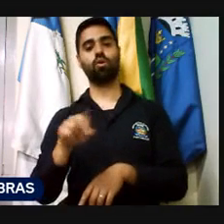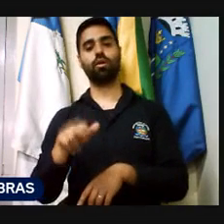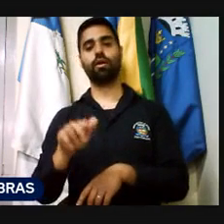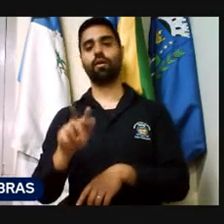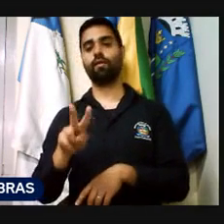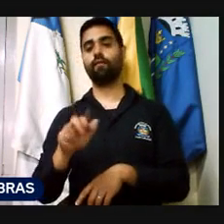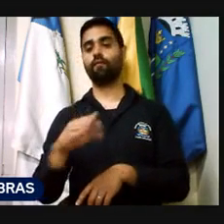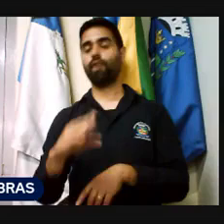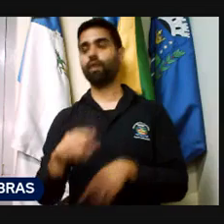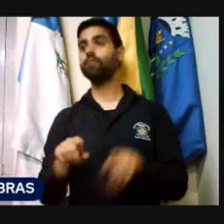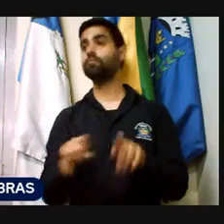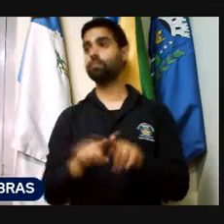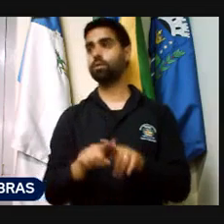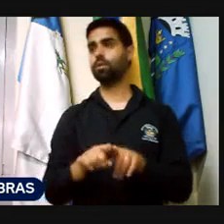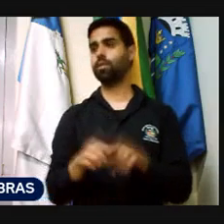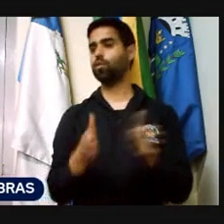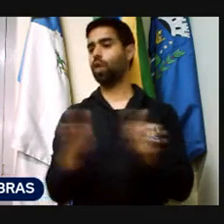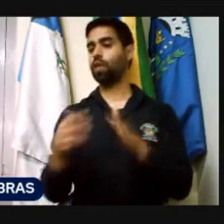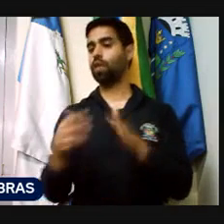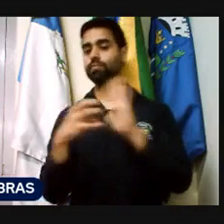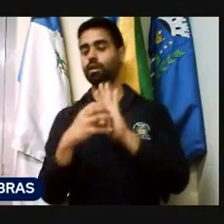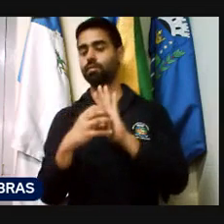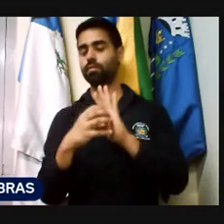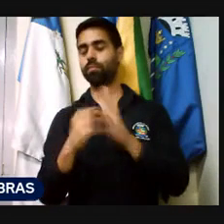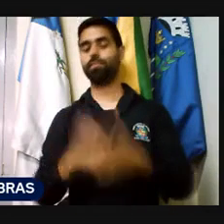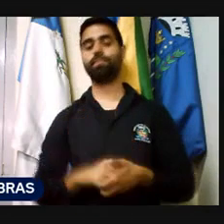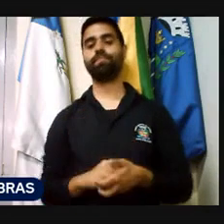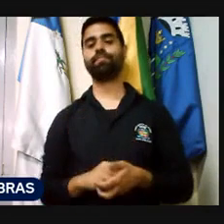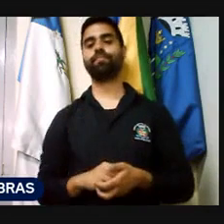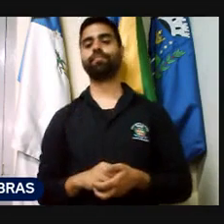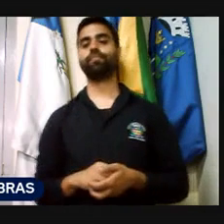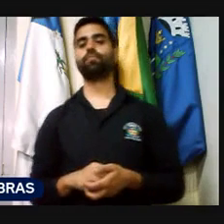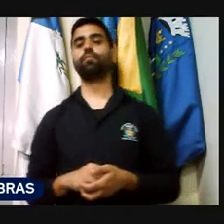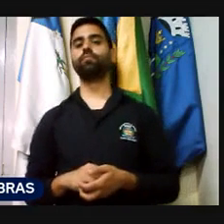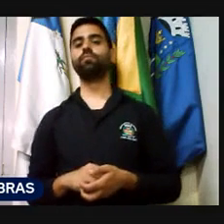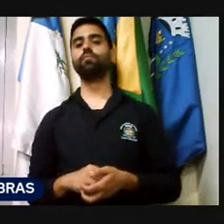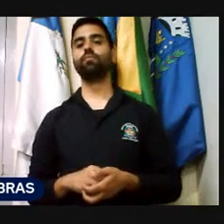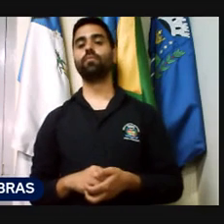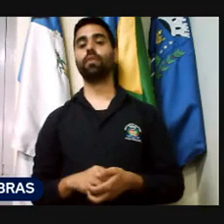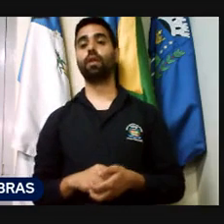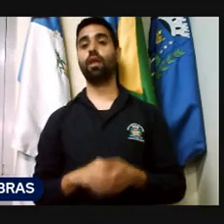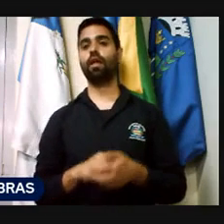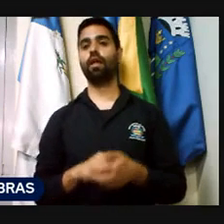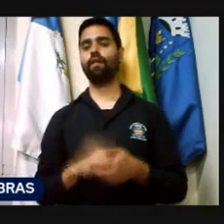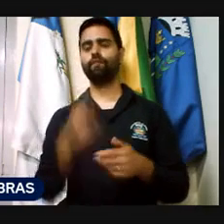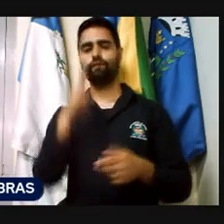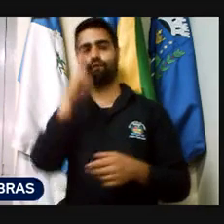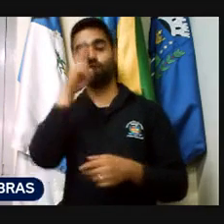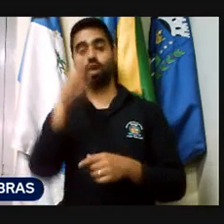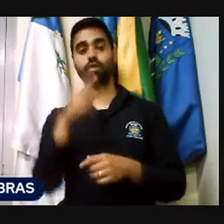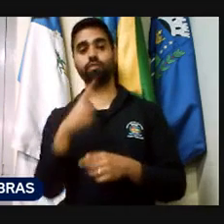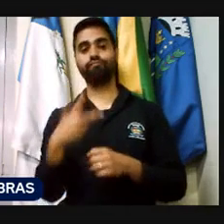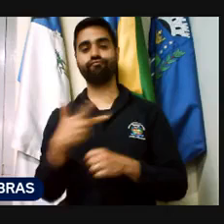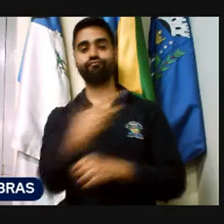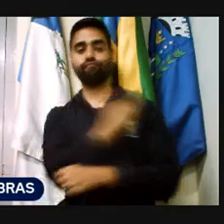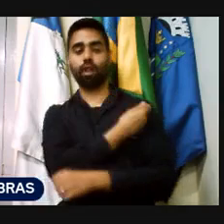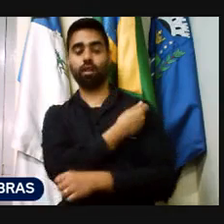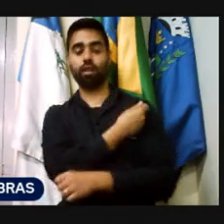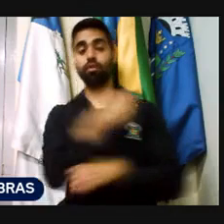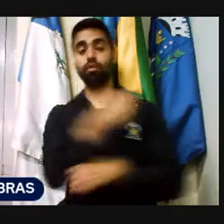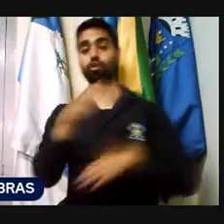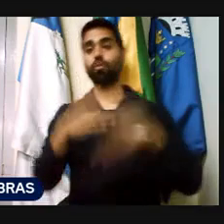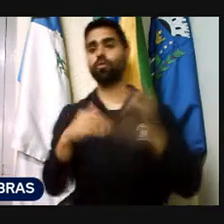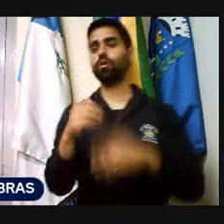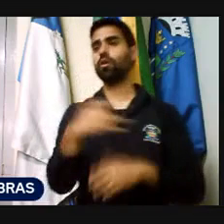no centro espírita, ao lado da Câmara. A dose de reforço, os profissionais da saúde que tomaram